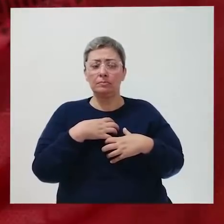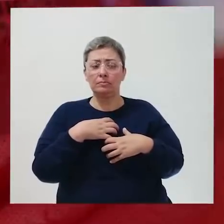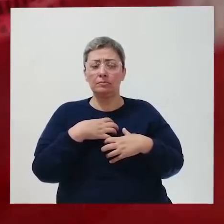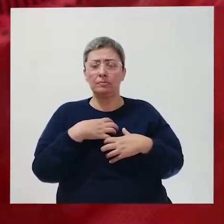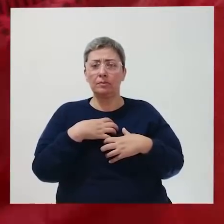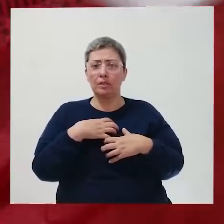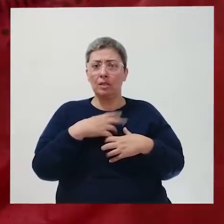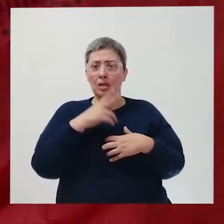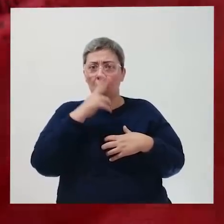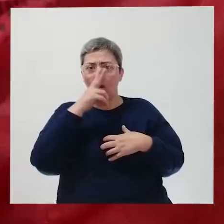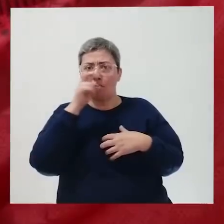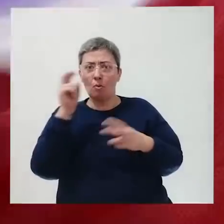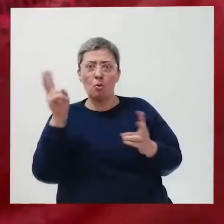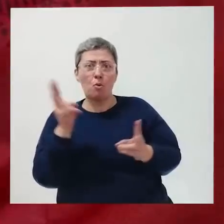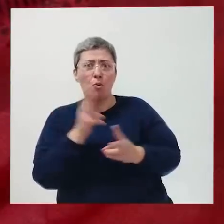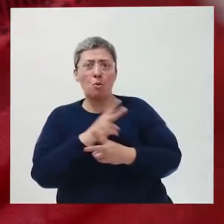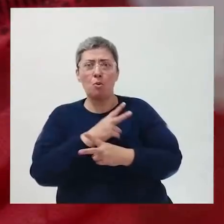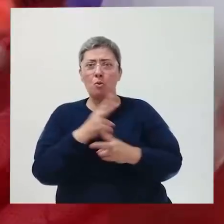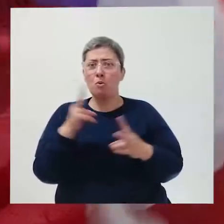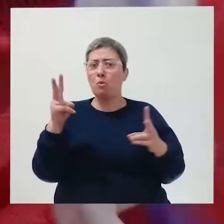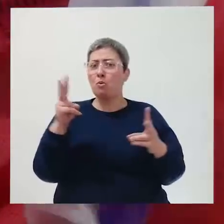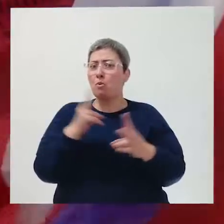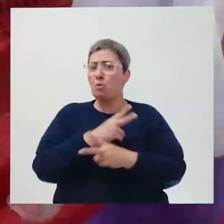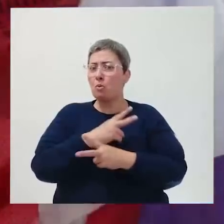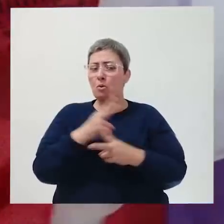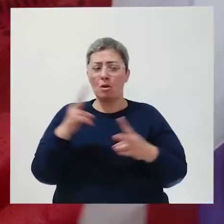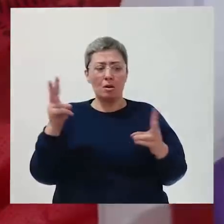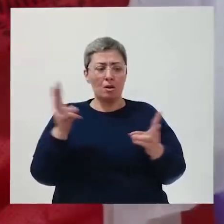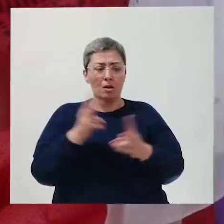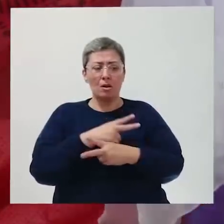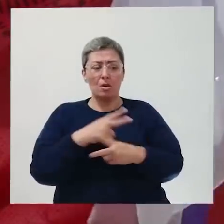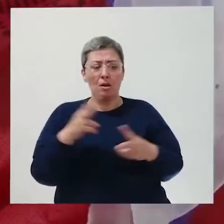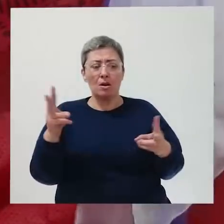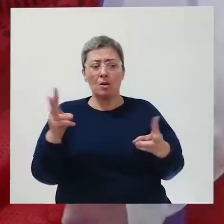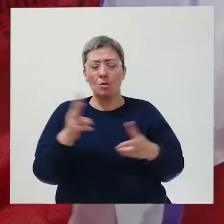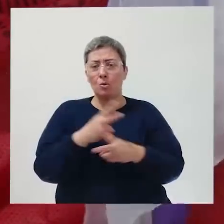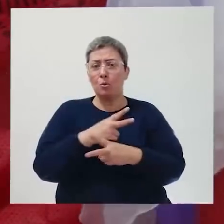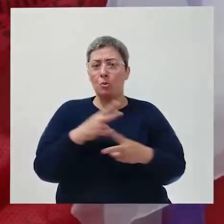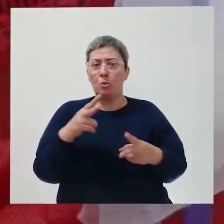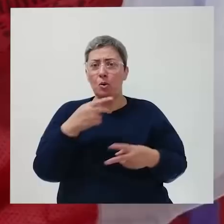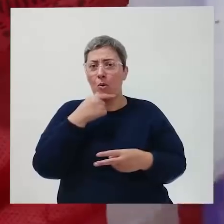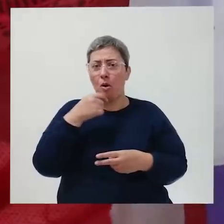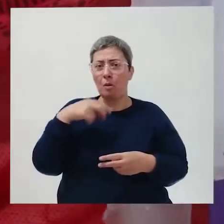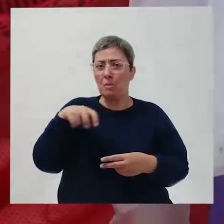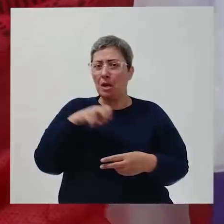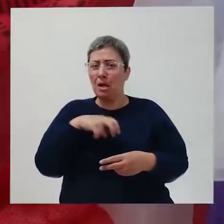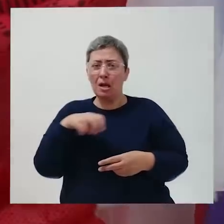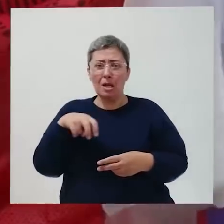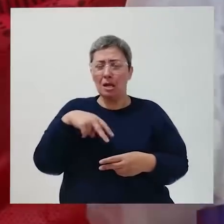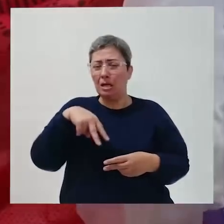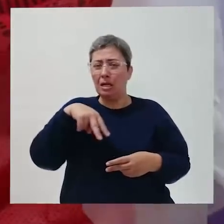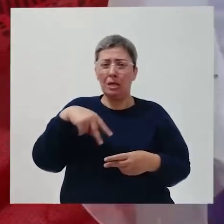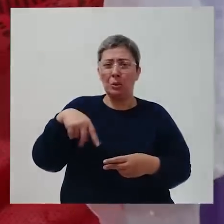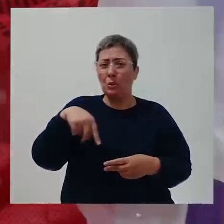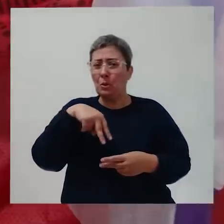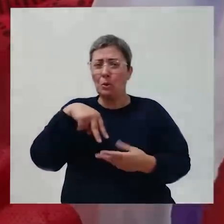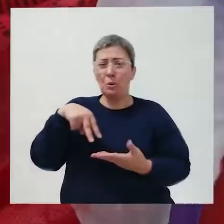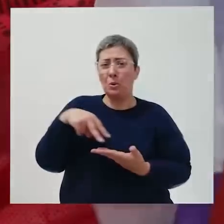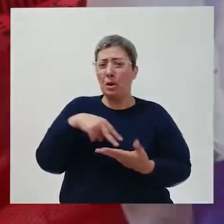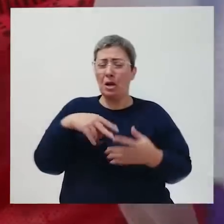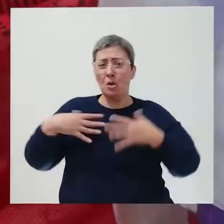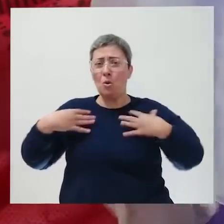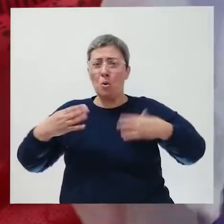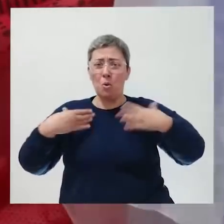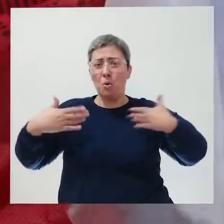a força daquele vento que vinha. O homem cada vez começou a sentir as suas